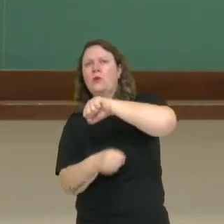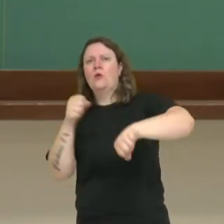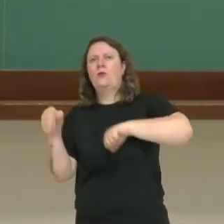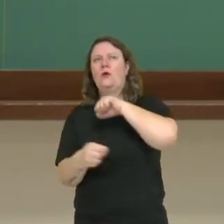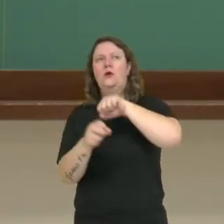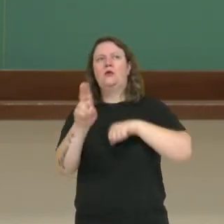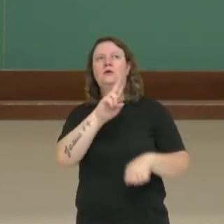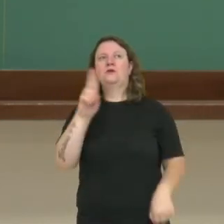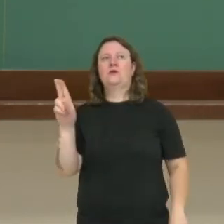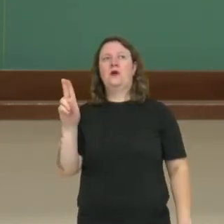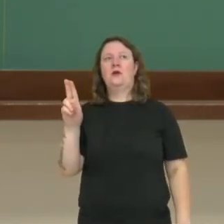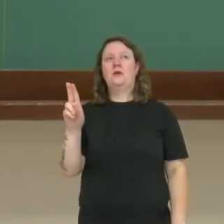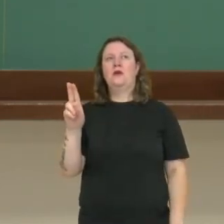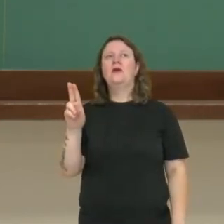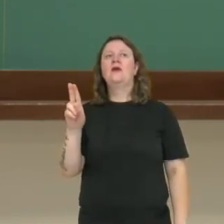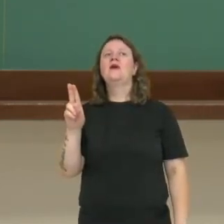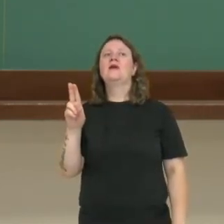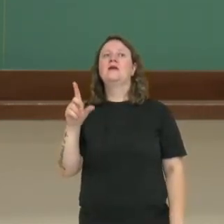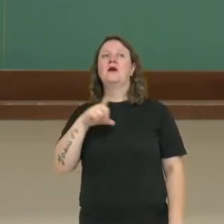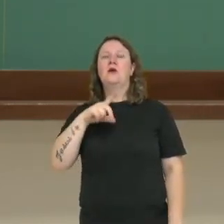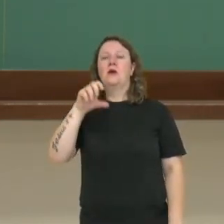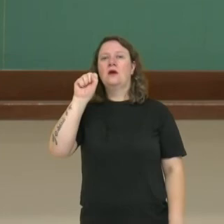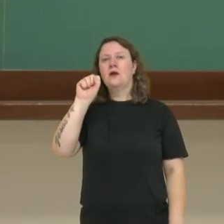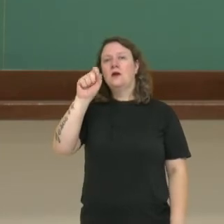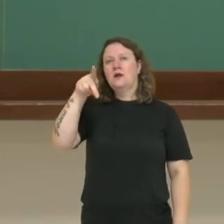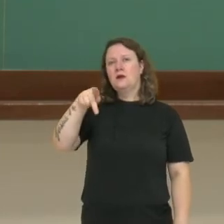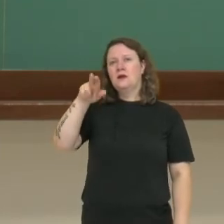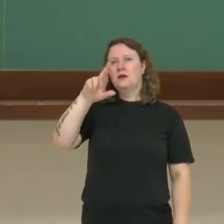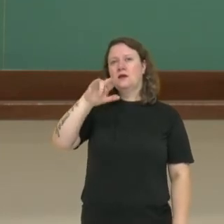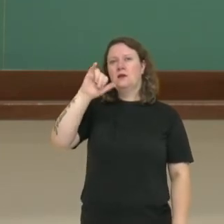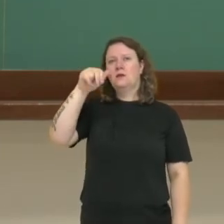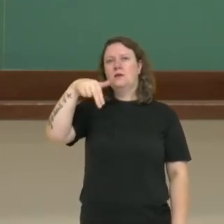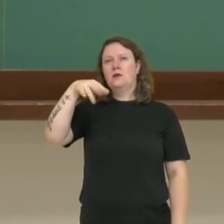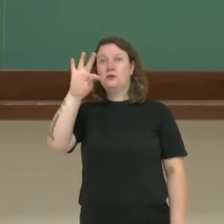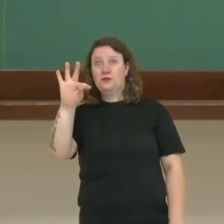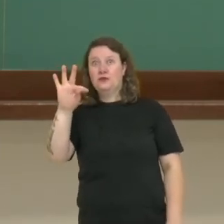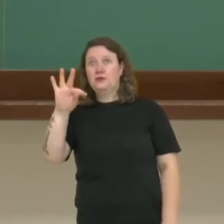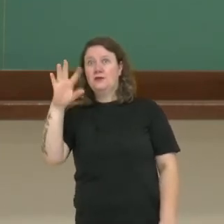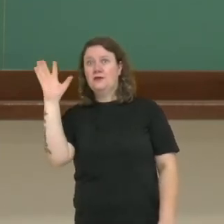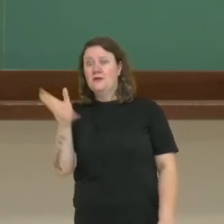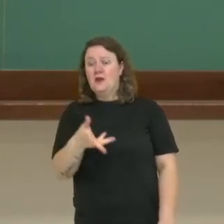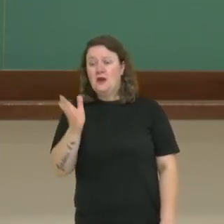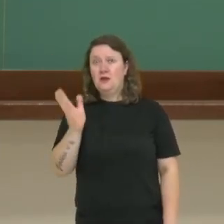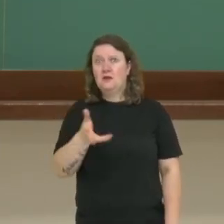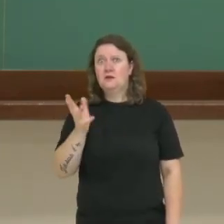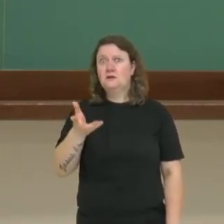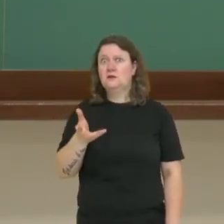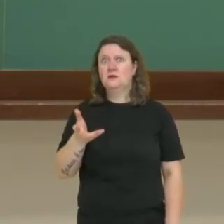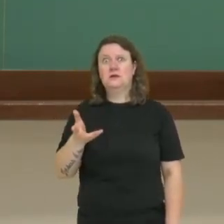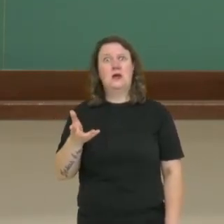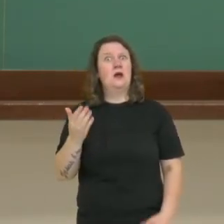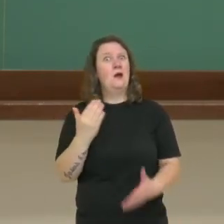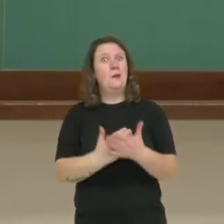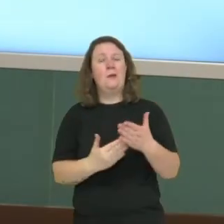sprint. Muito interessante, né? A velocidade acaba sendo extraordinária pensando numa bicicleta, ok?